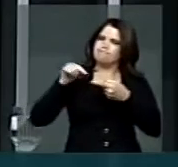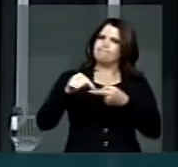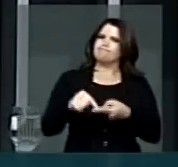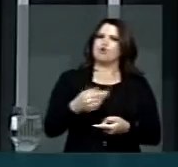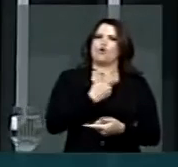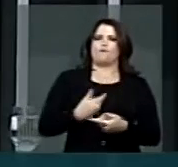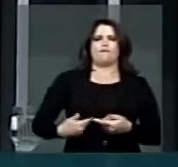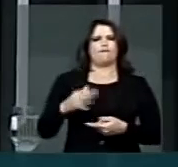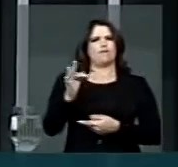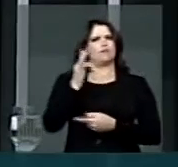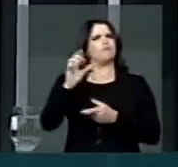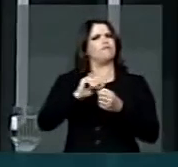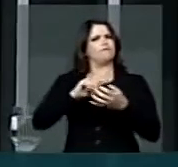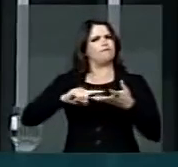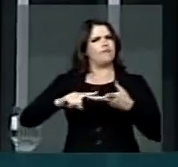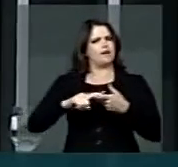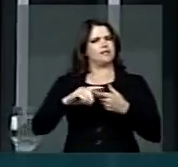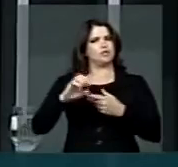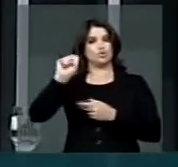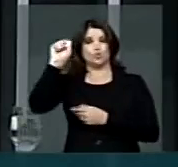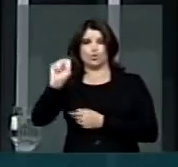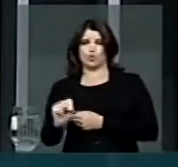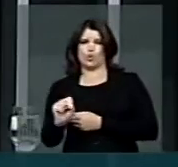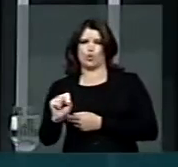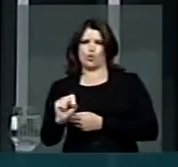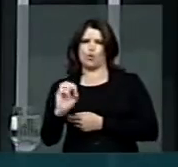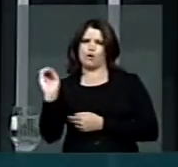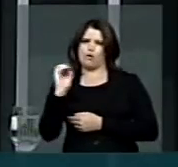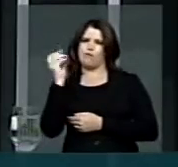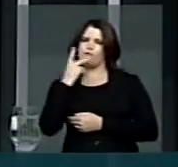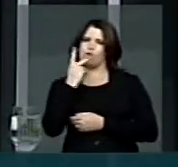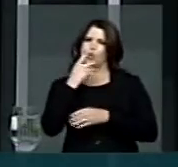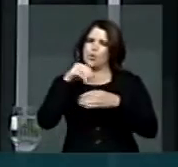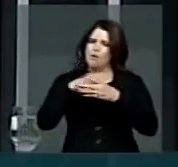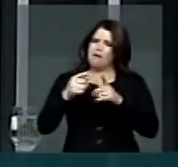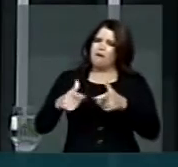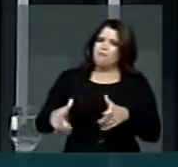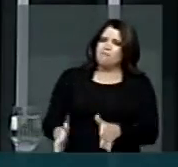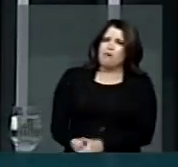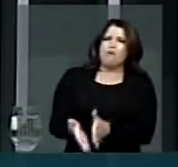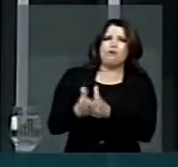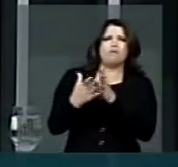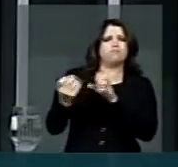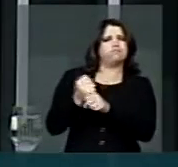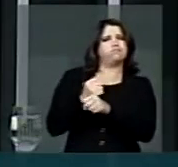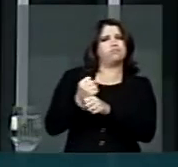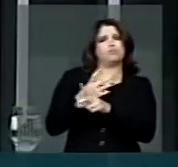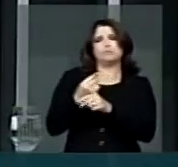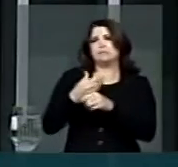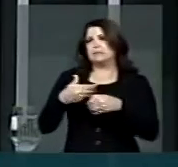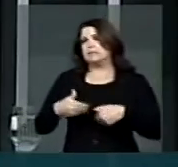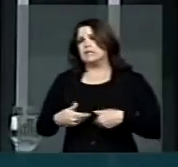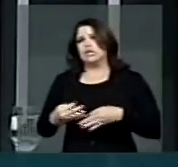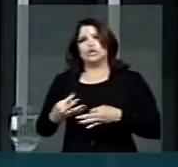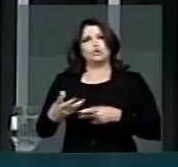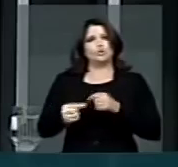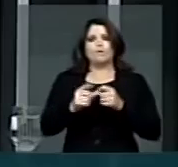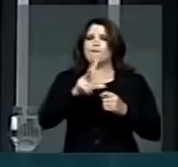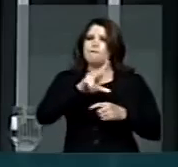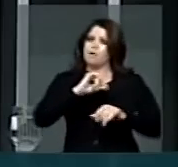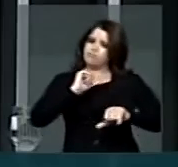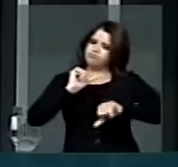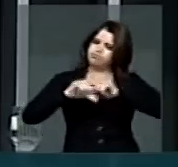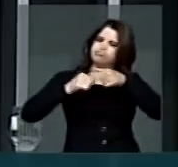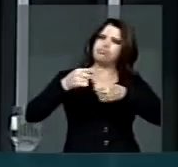concretas. O sul do Rio Grande do Sul, região deprimida durante décadas, se transformou num território